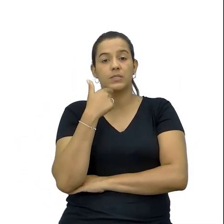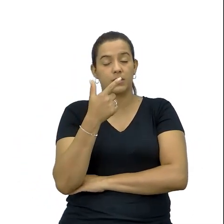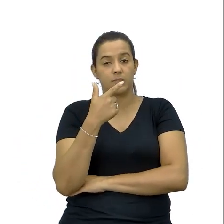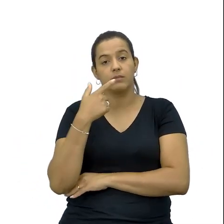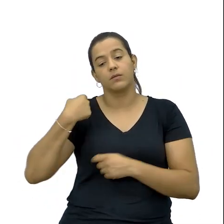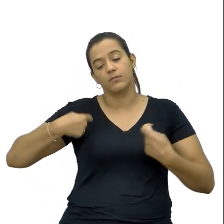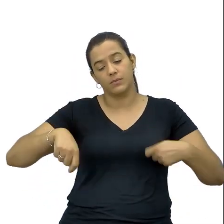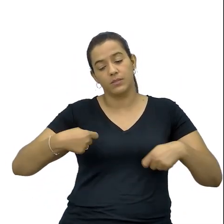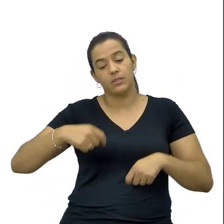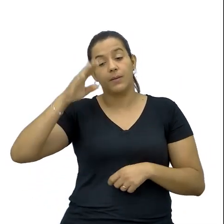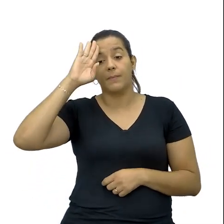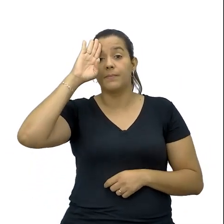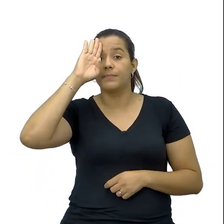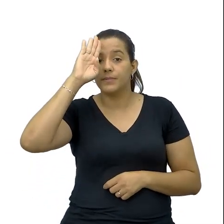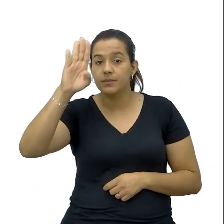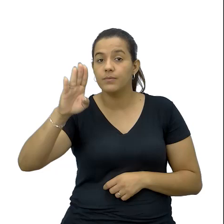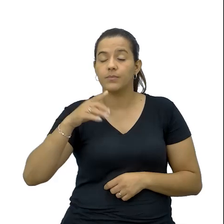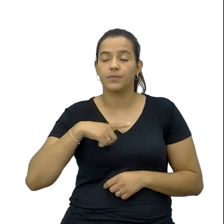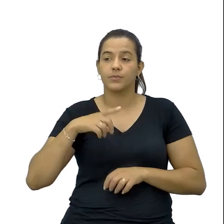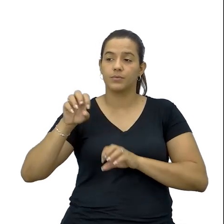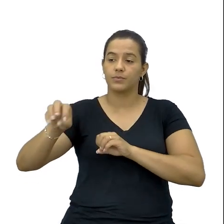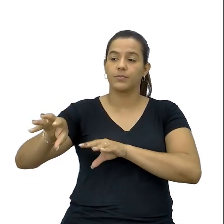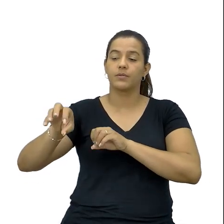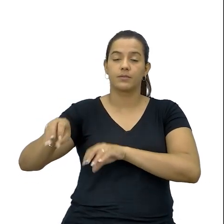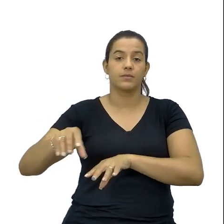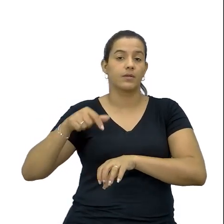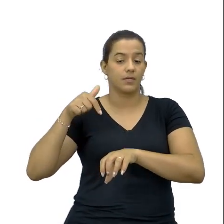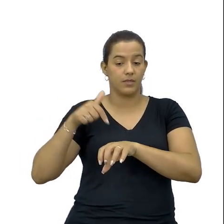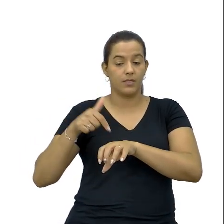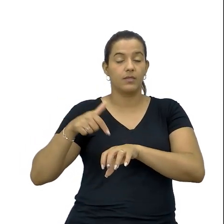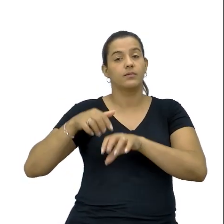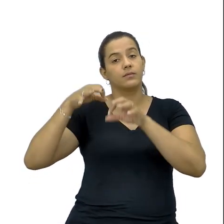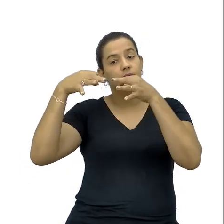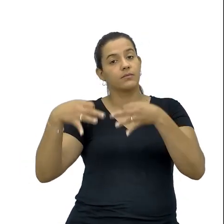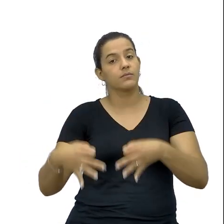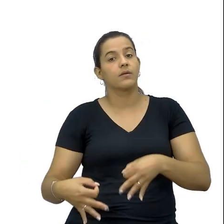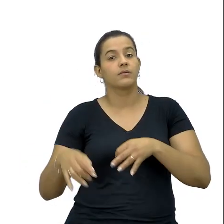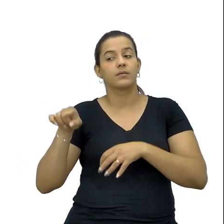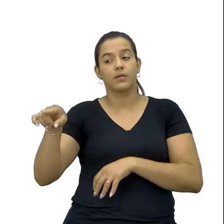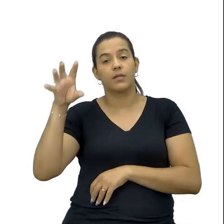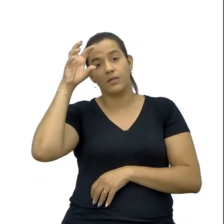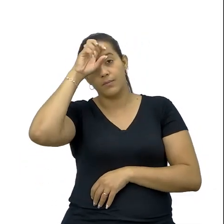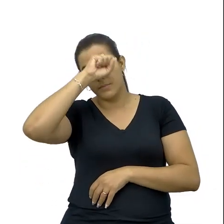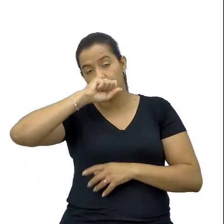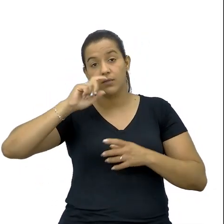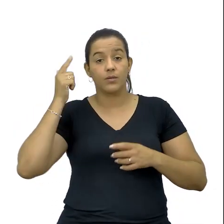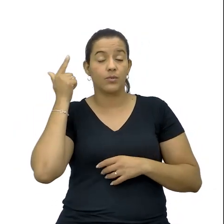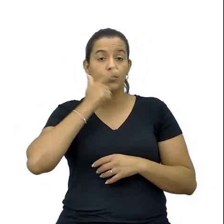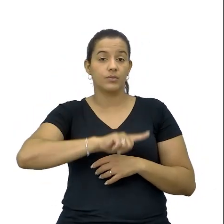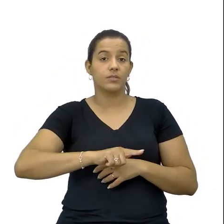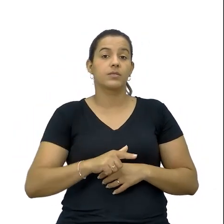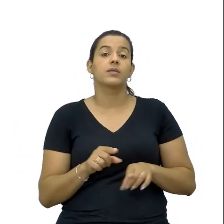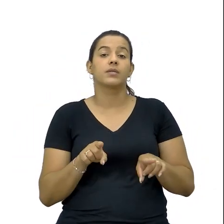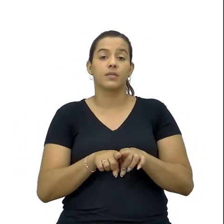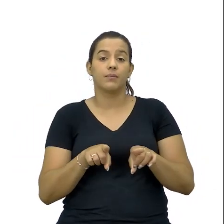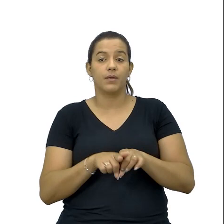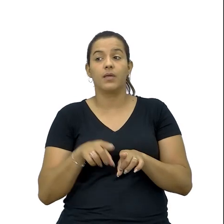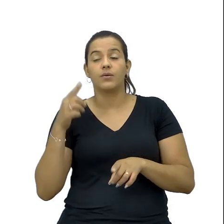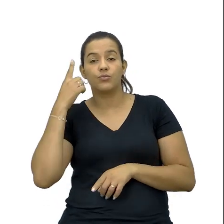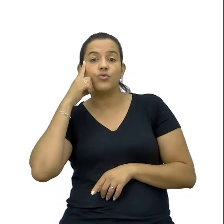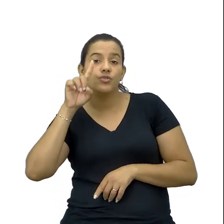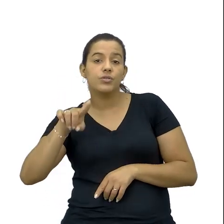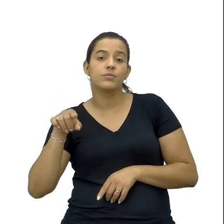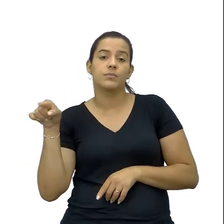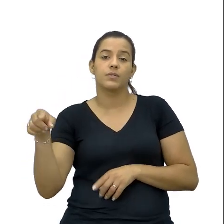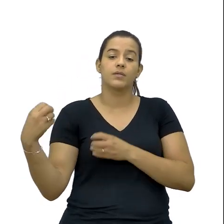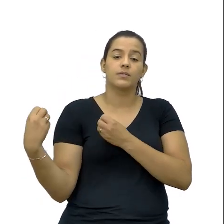que priorizar o que a gente vai ensinar. E que os estudantes tenham também datas para entregar as atividades ou os